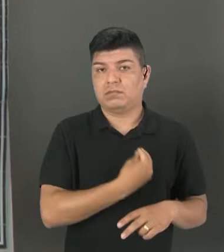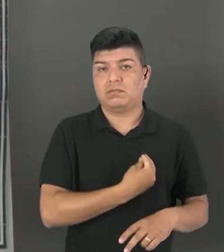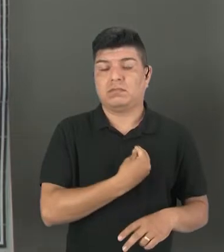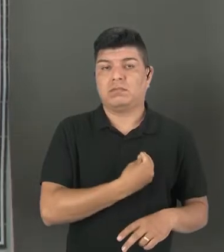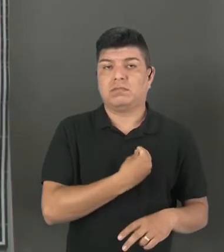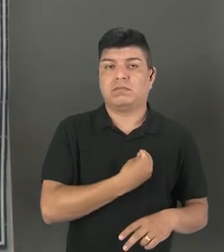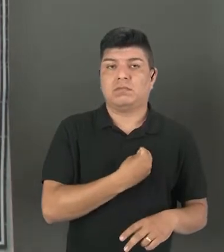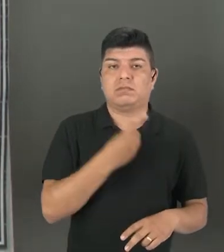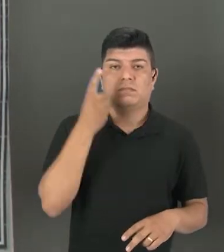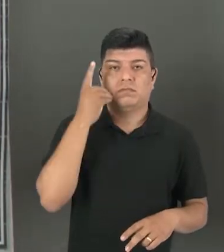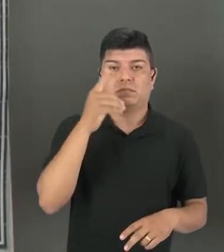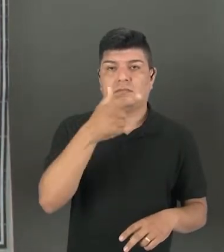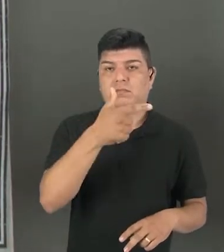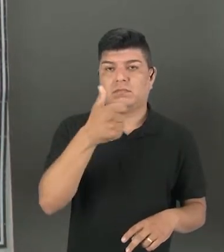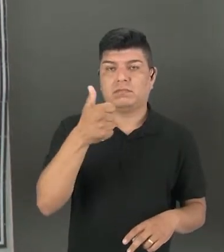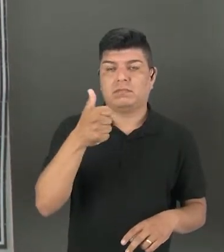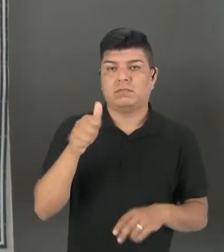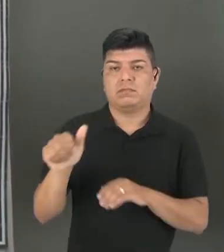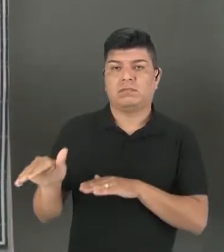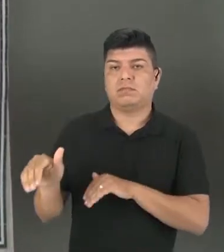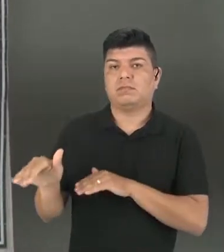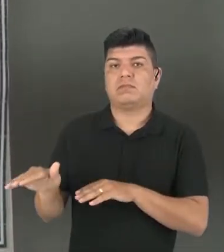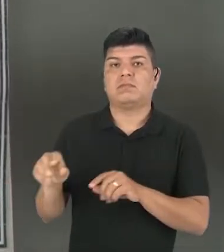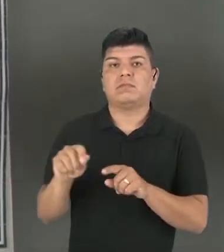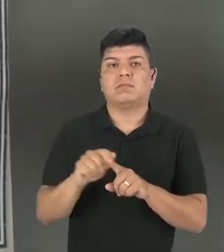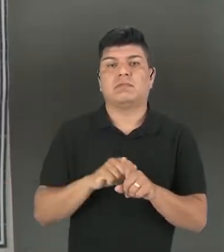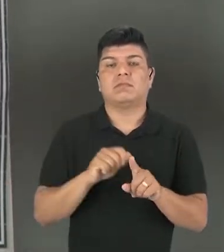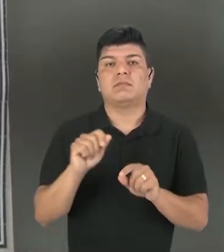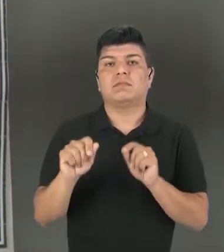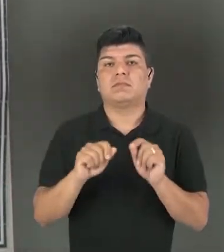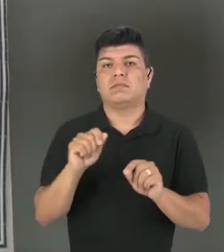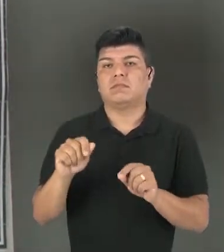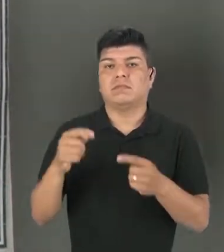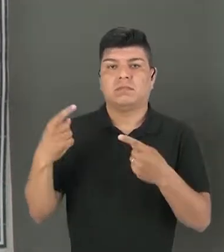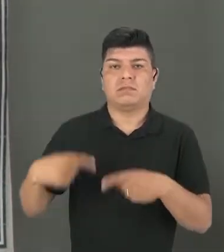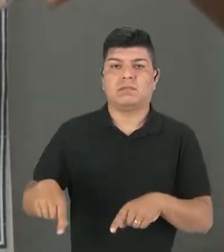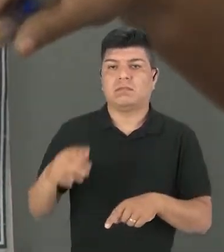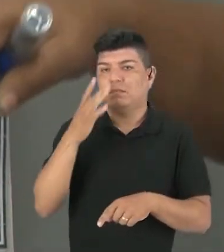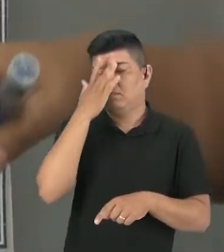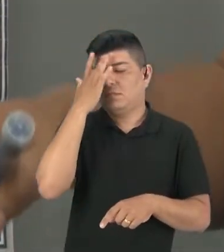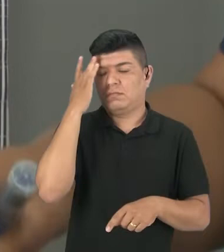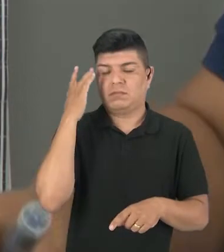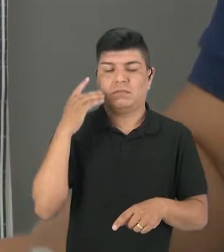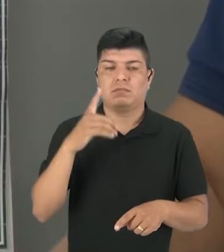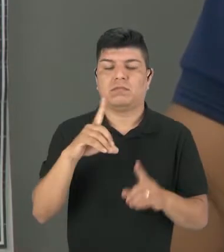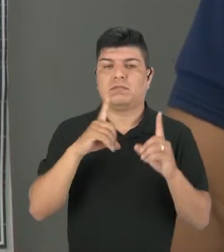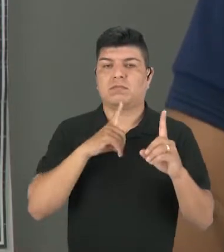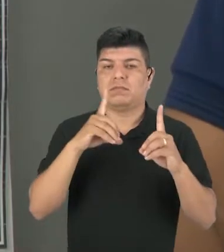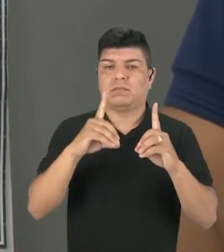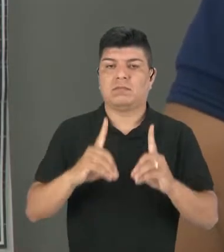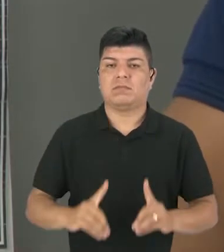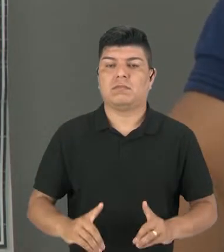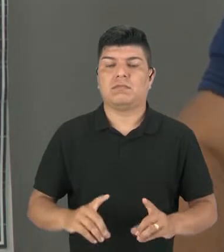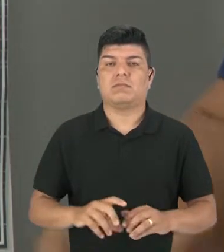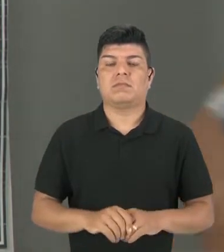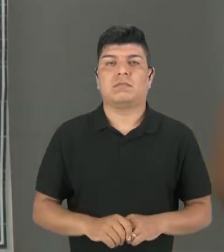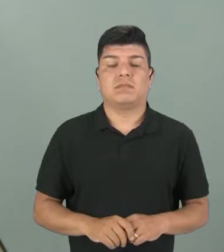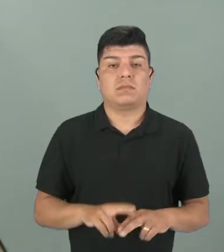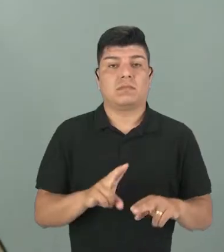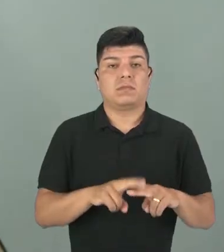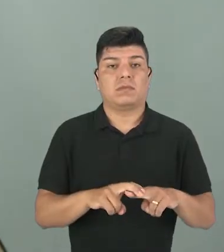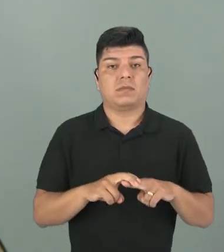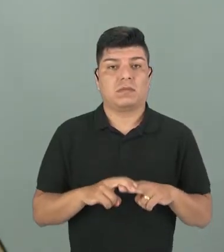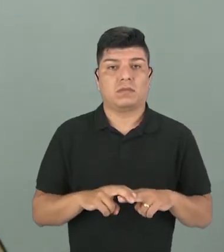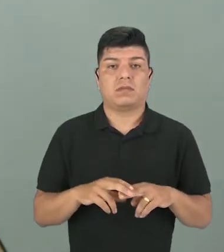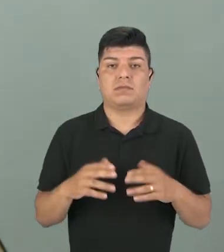deles neste dia 21 de setembro, Dia Nacional da Luta da Pessoa com Deficiência.